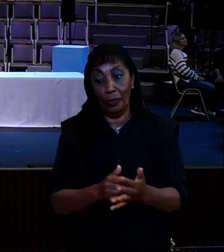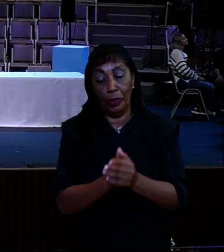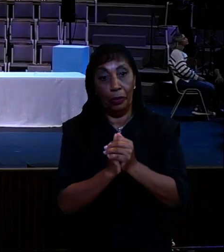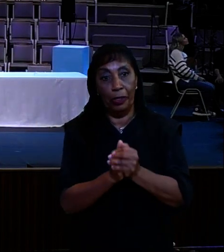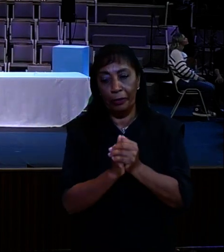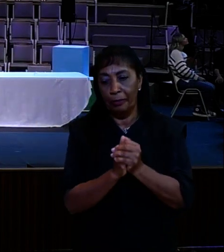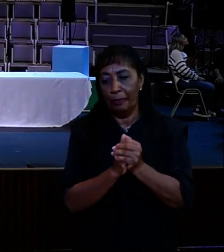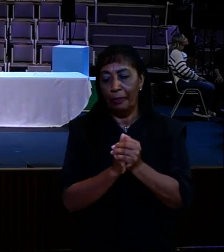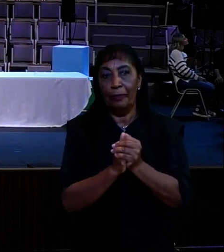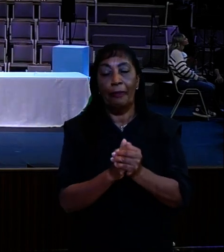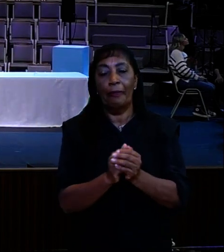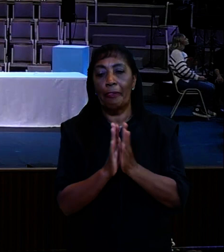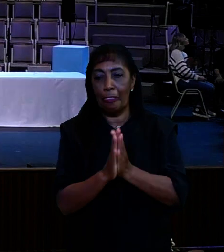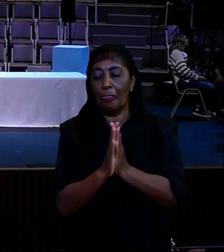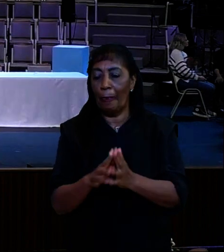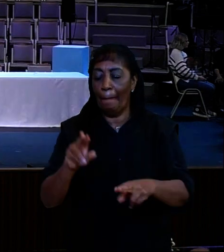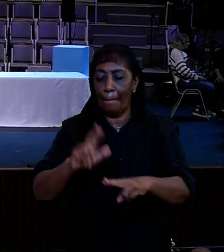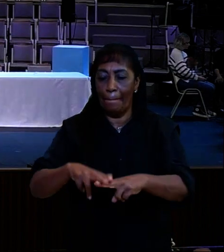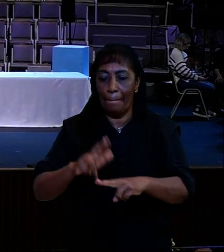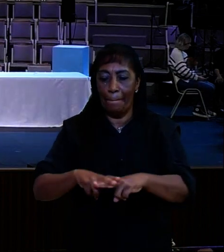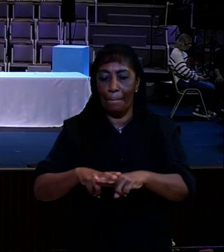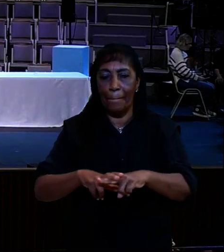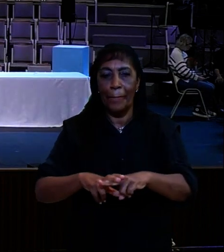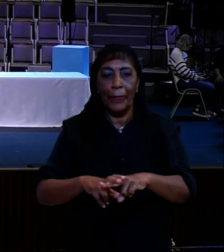Amém. Você pode assentar-se, querido.